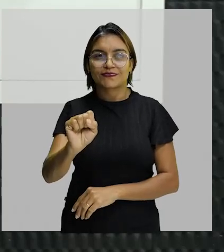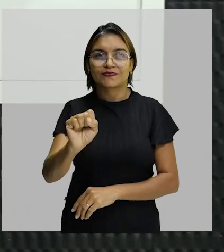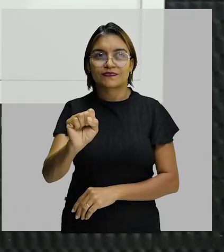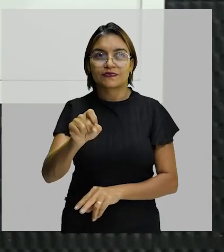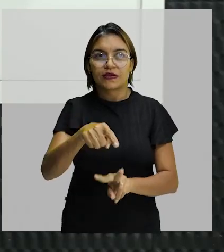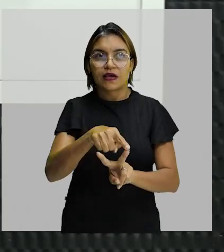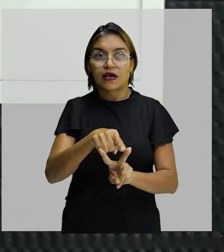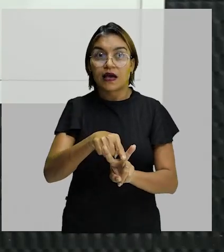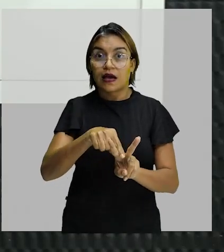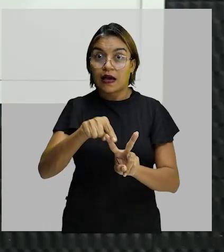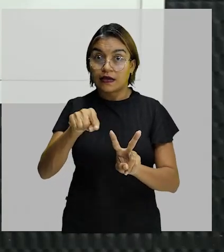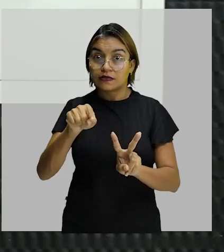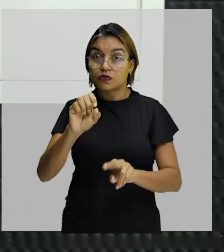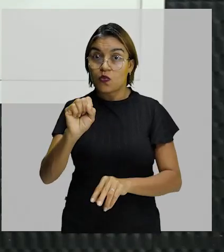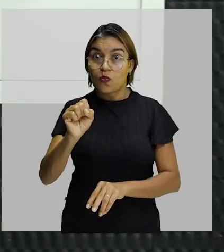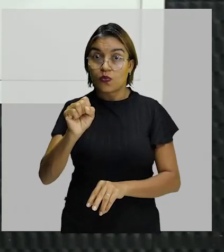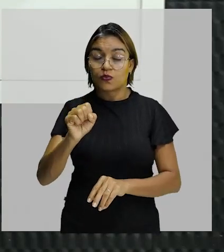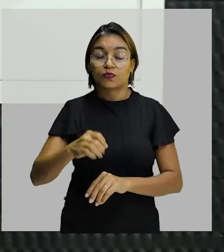raízes essa equação tem.